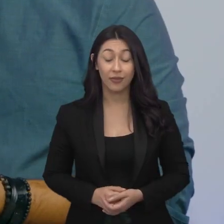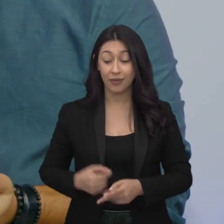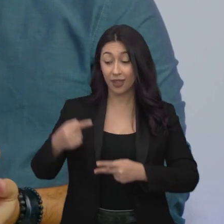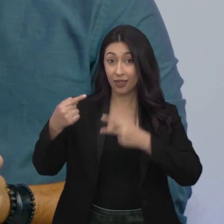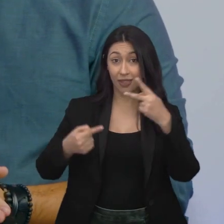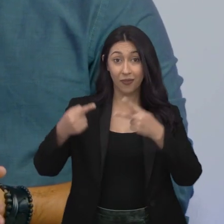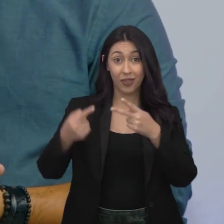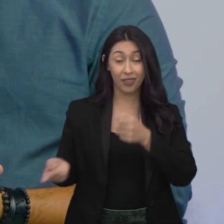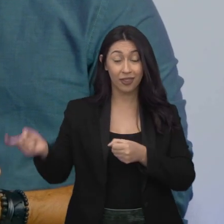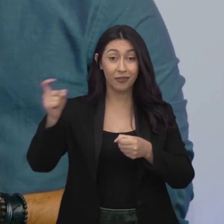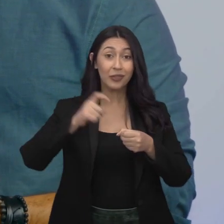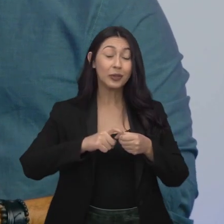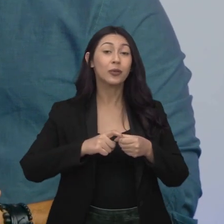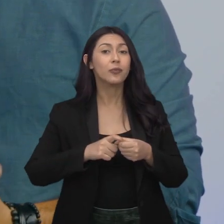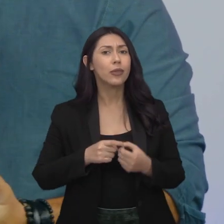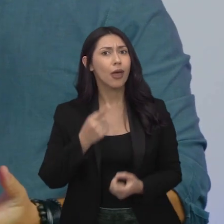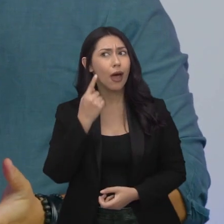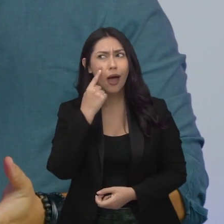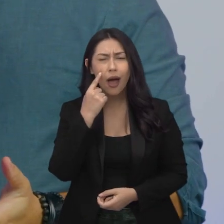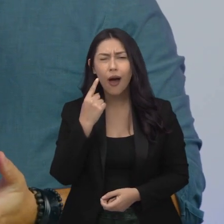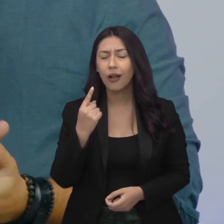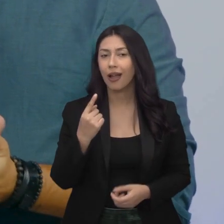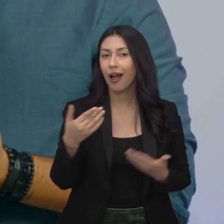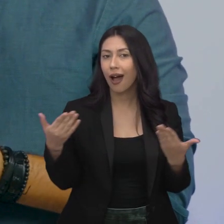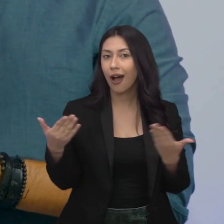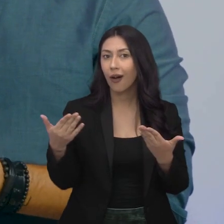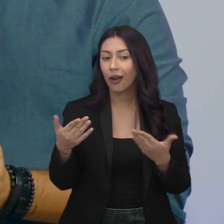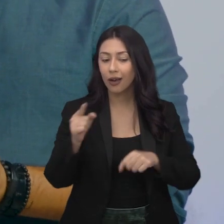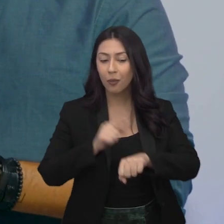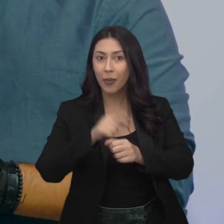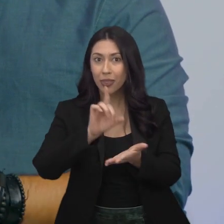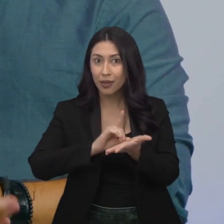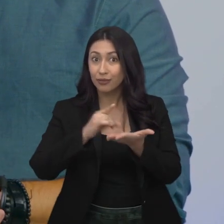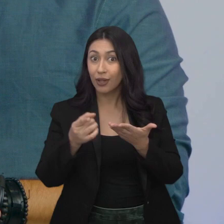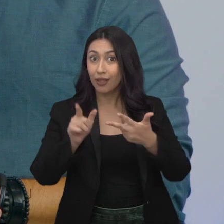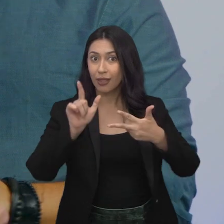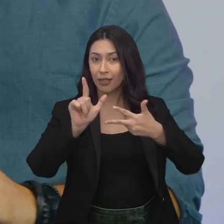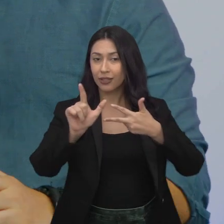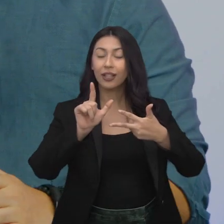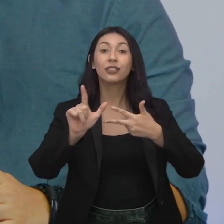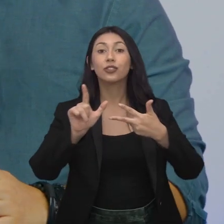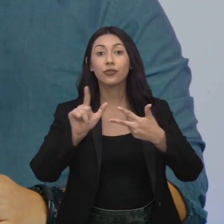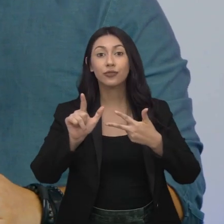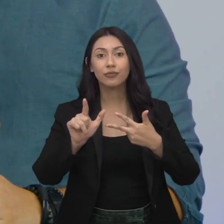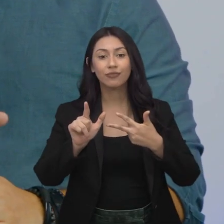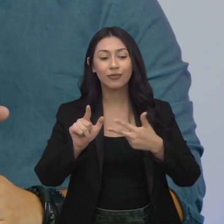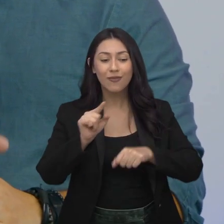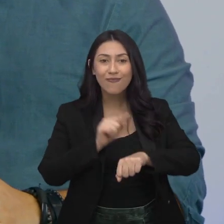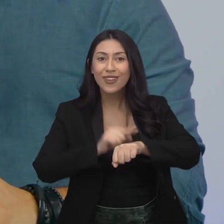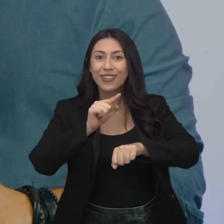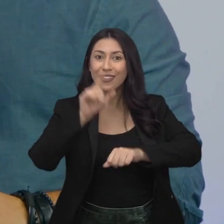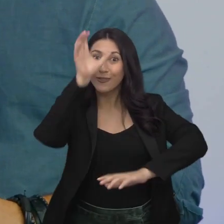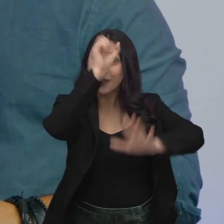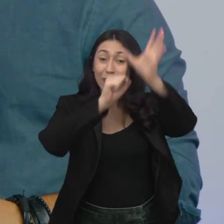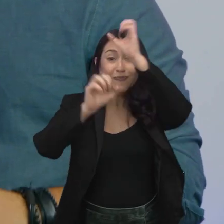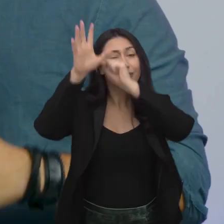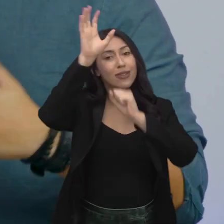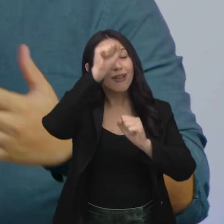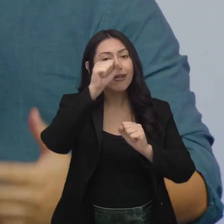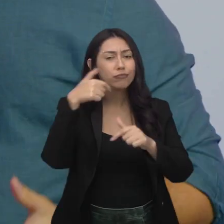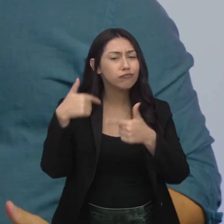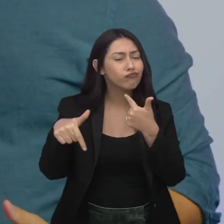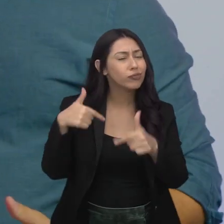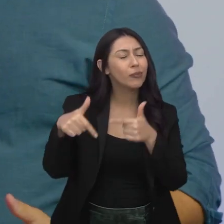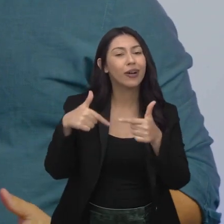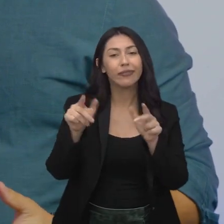O Sobre Política está de volta e olha só, chegou a hora do nosso dicionário legislativo. Hora de você aprender um pouco mais